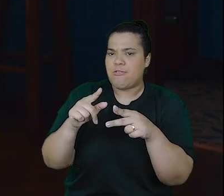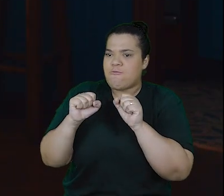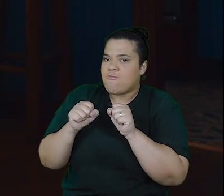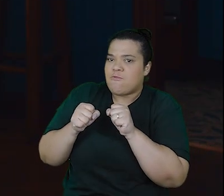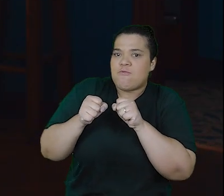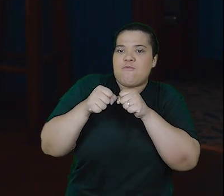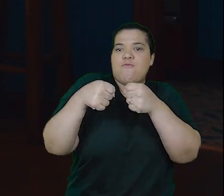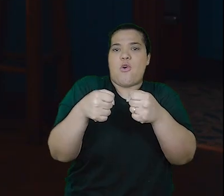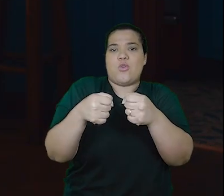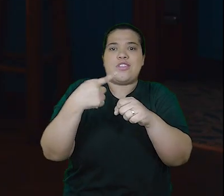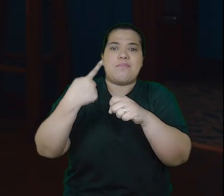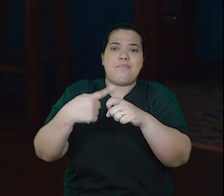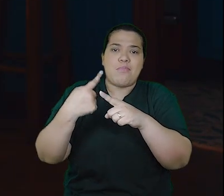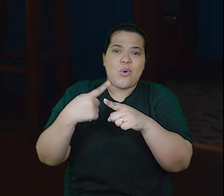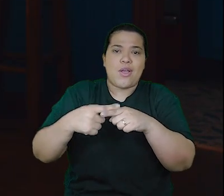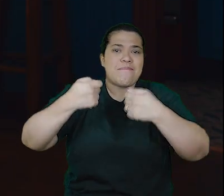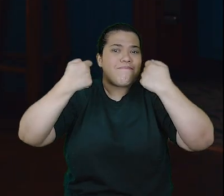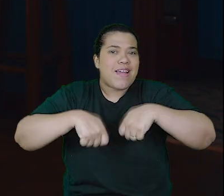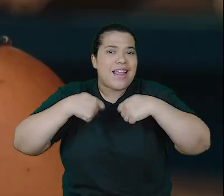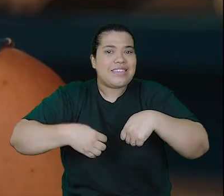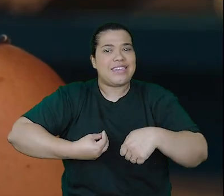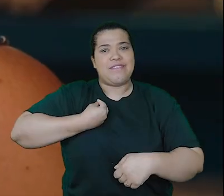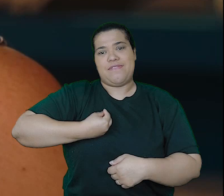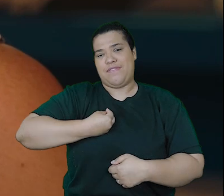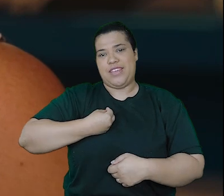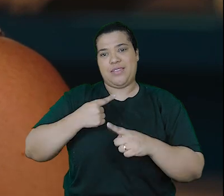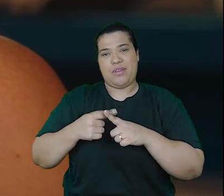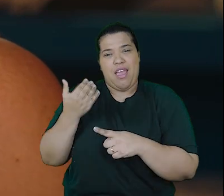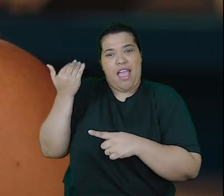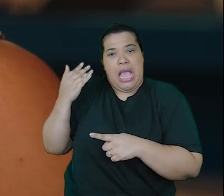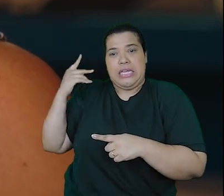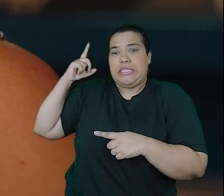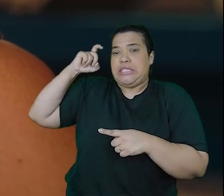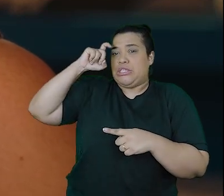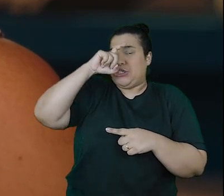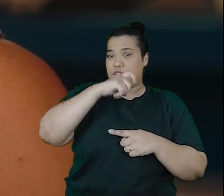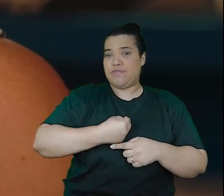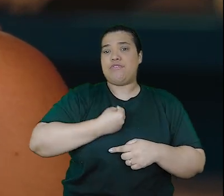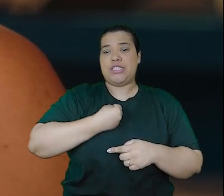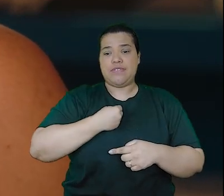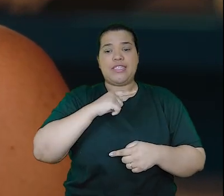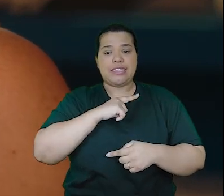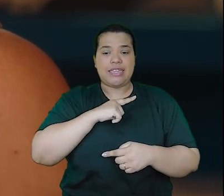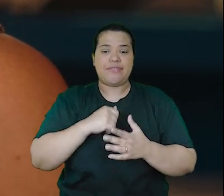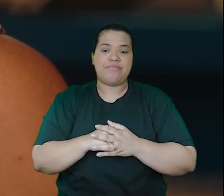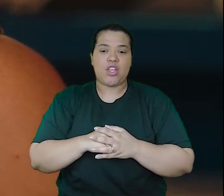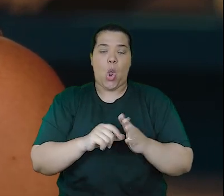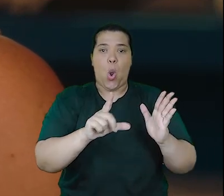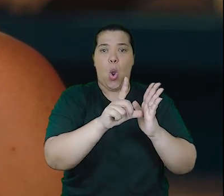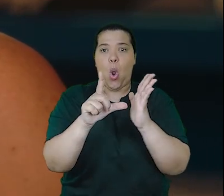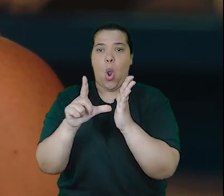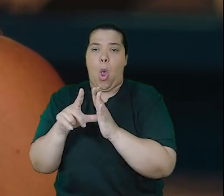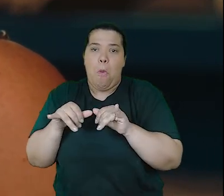vem também da necessidade de sobreviver, porque eram tempos mais difíceis, né? E não tinha